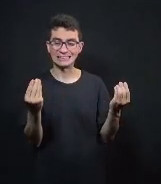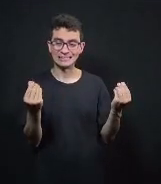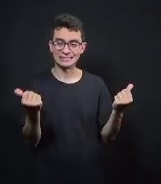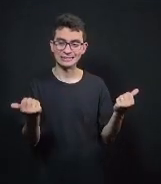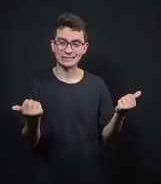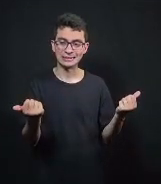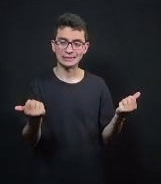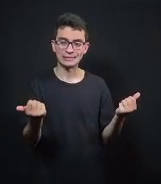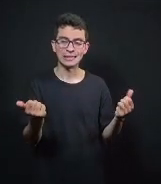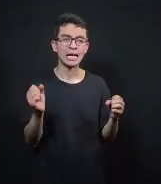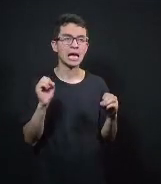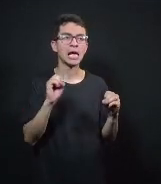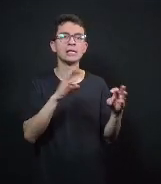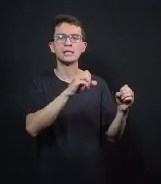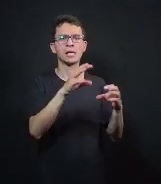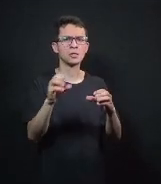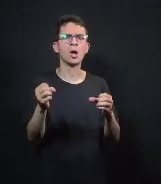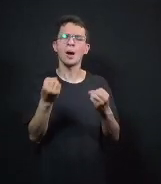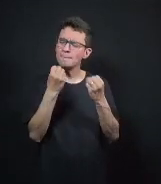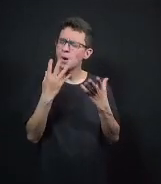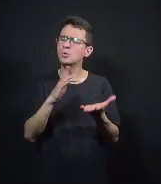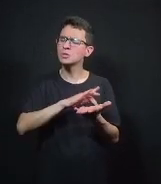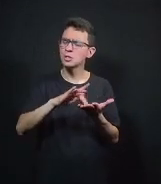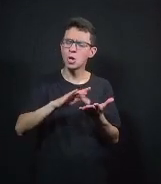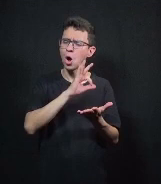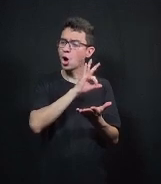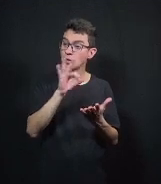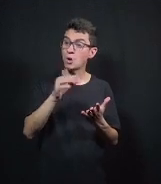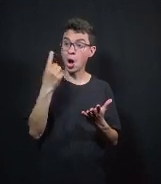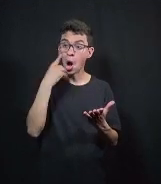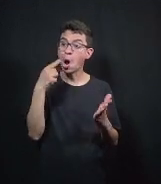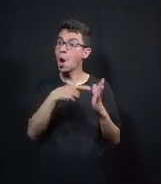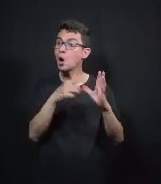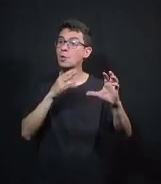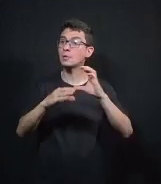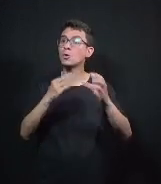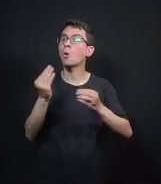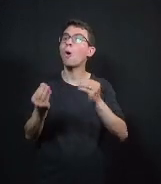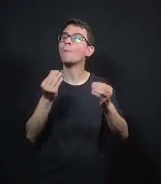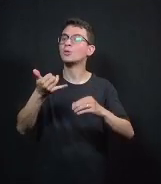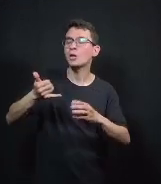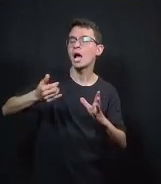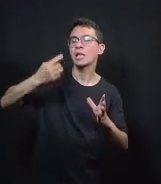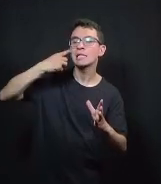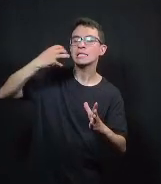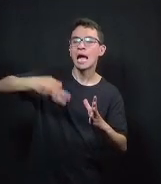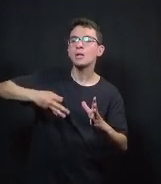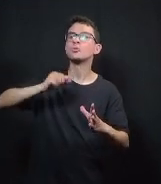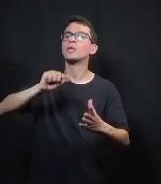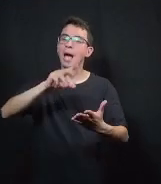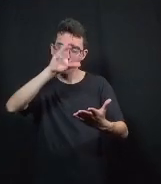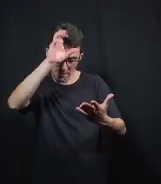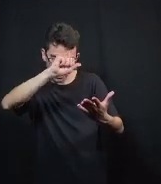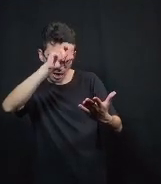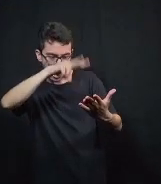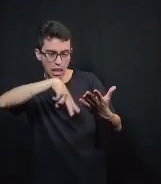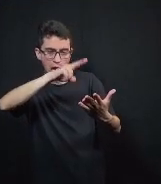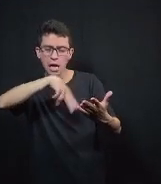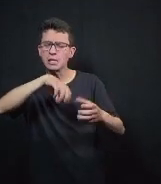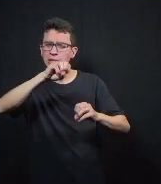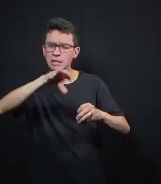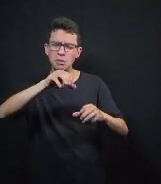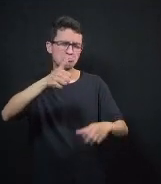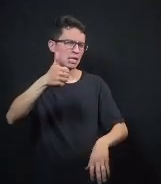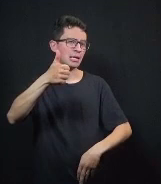educação midiática é boa? Claro que ela é boa. Ensinar as pessoas como funciona o sistema de comunicação, como elas devem ler, o que é uma verificação. Mas, assim,